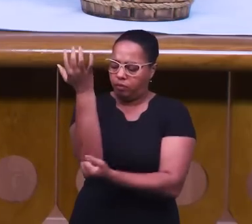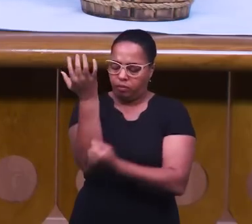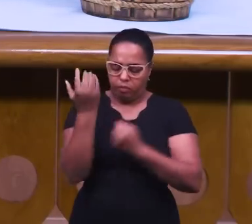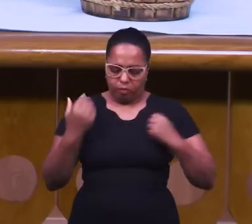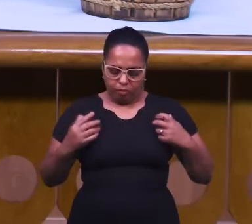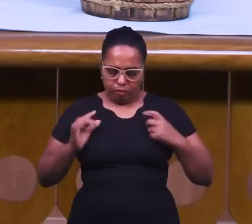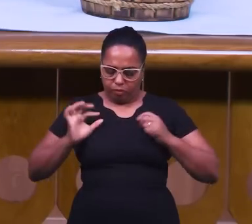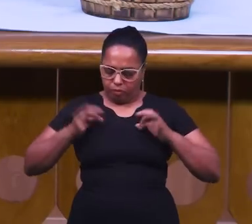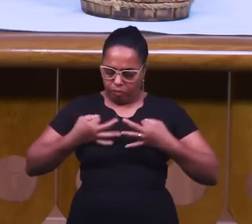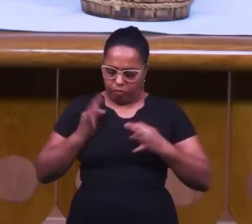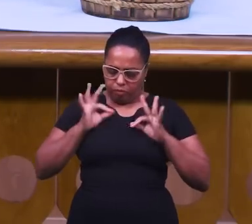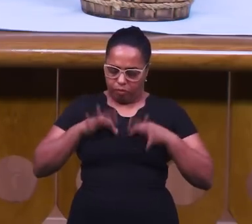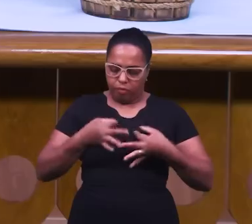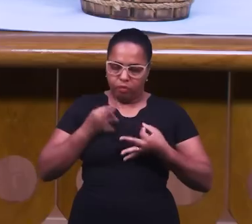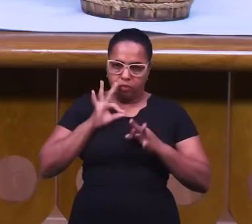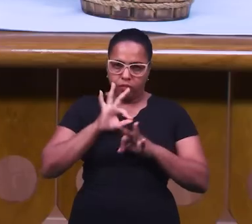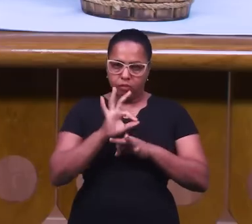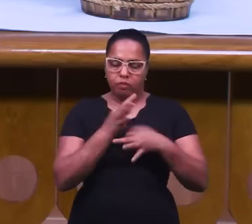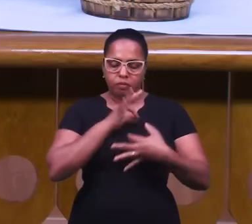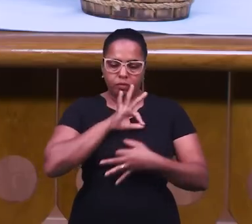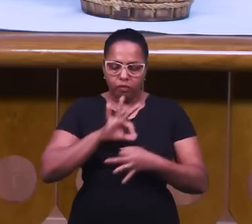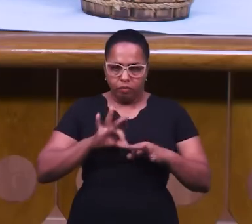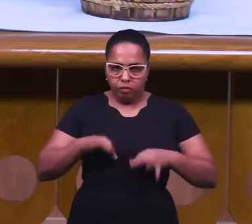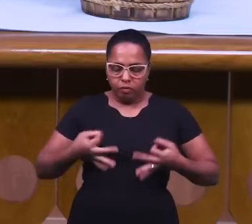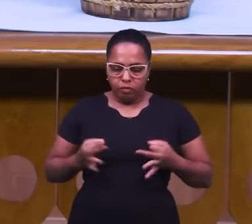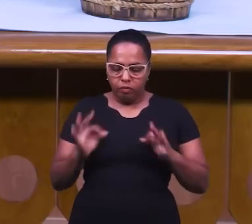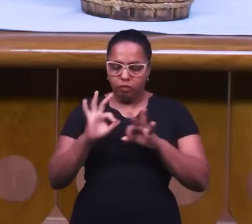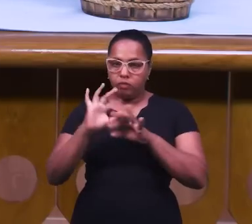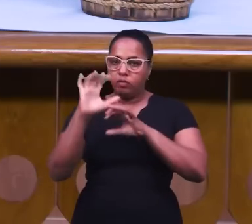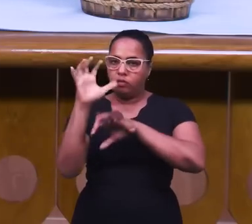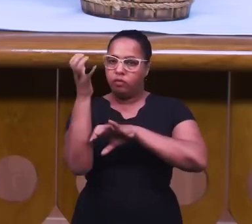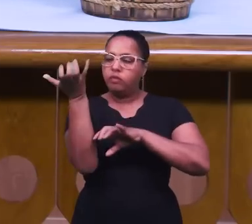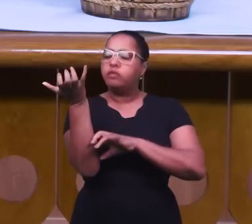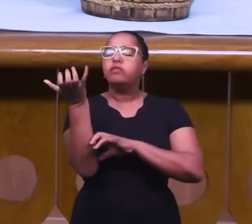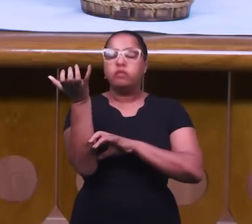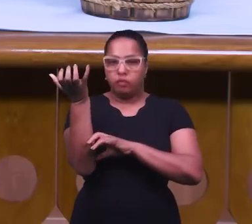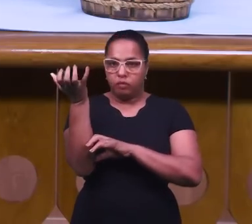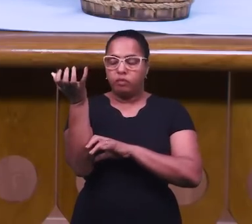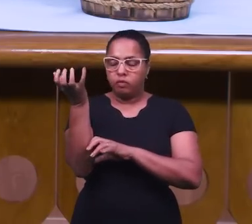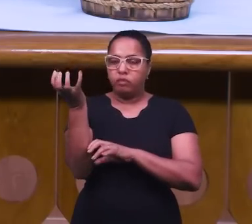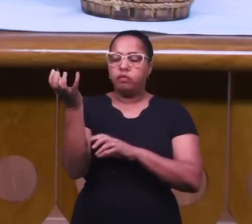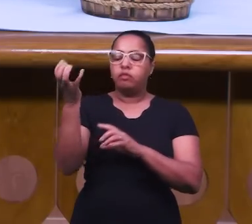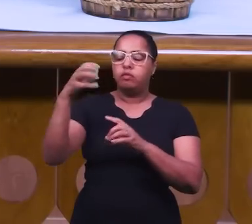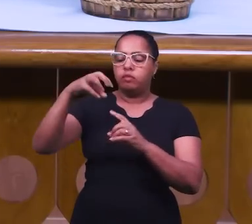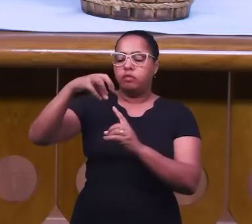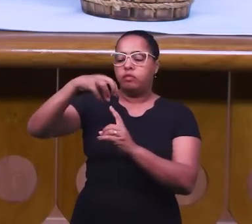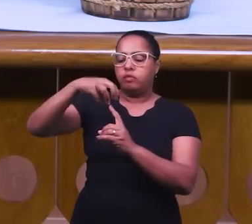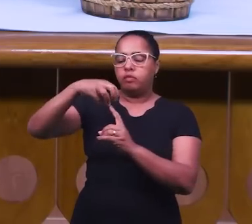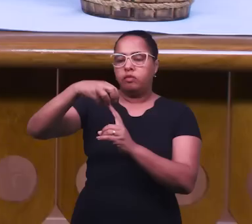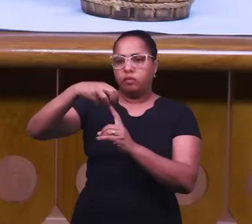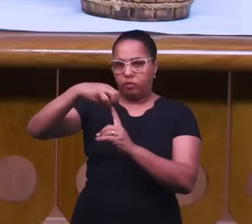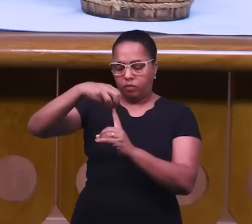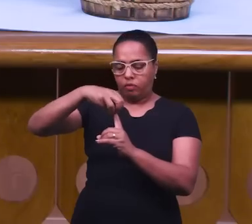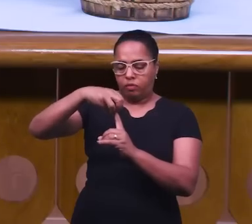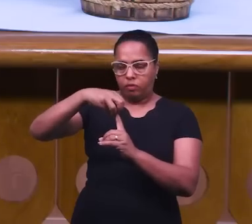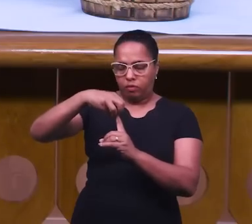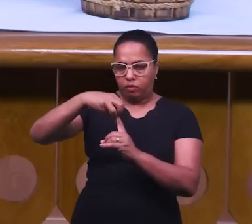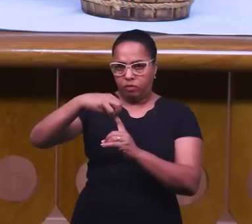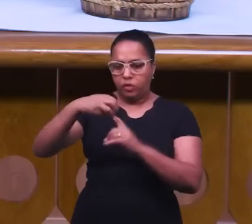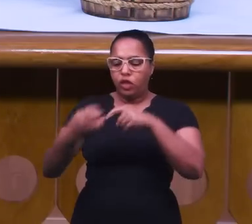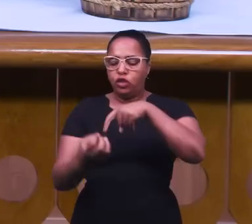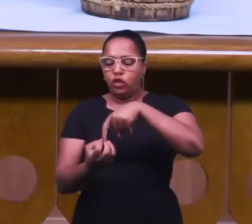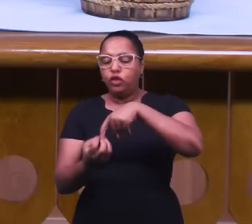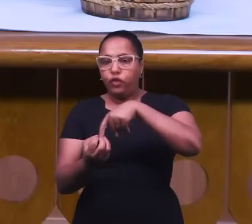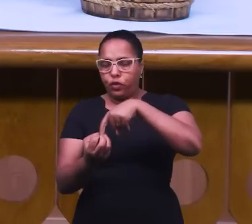de costurarem ali folhas de figueira. Era um projeto do homem ali para tentar resolver um problema resultante